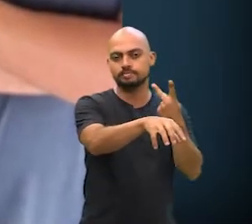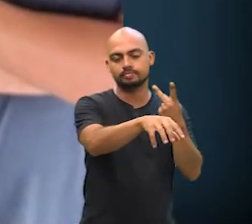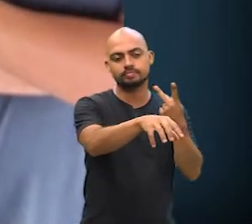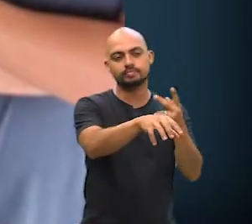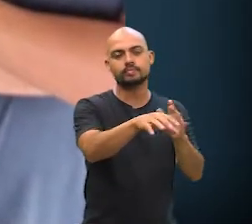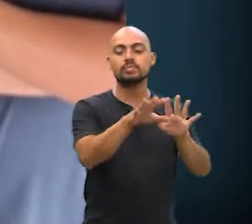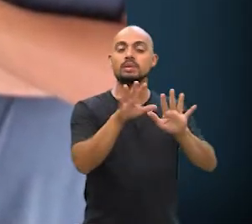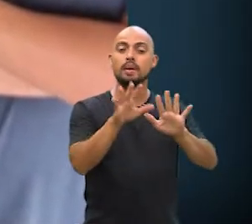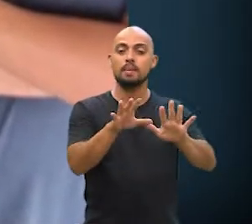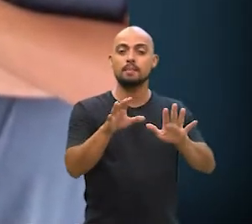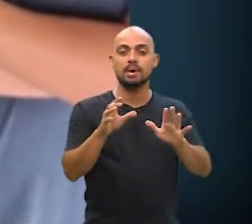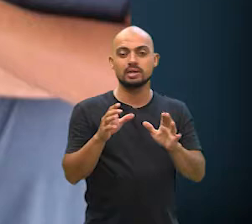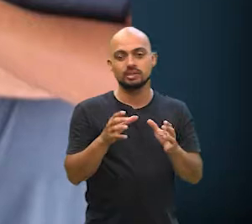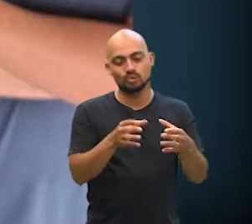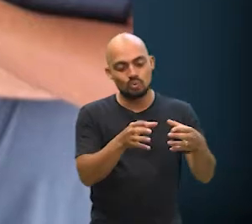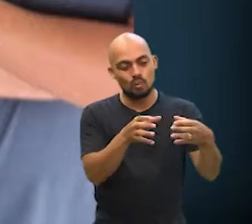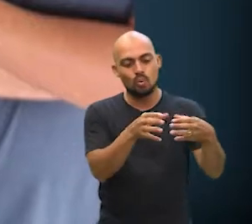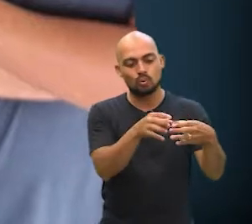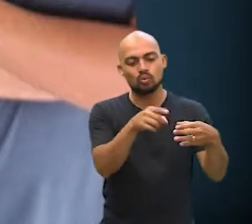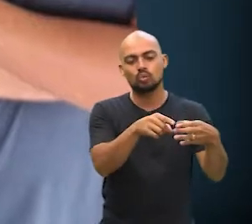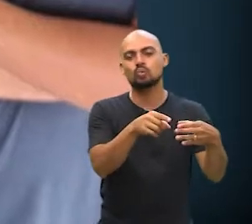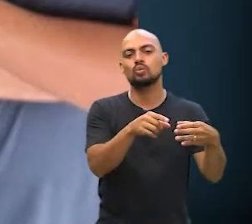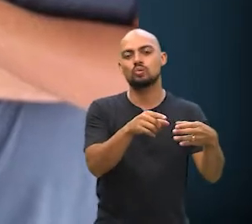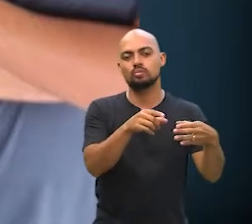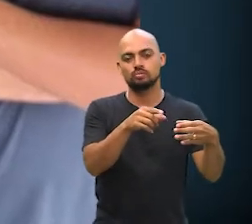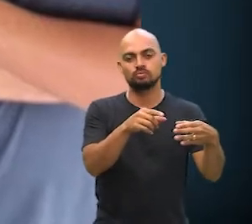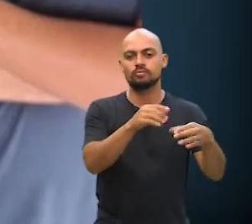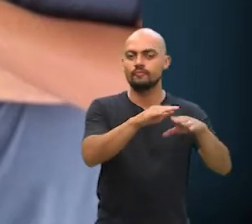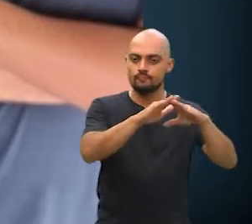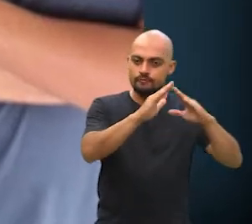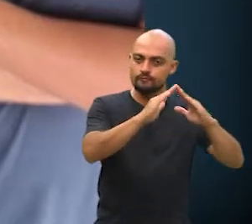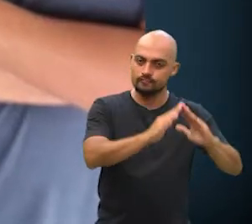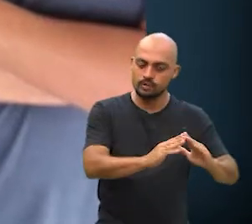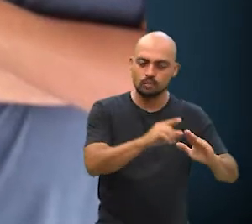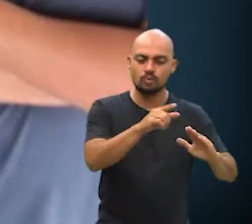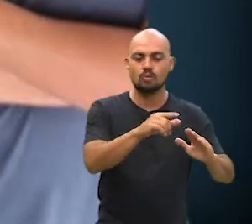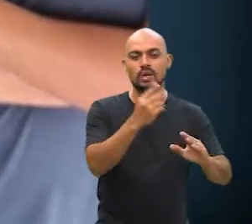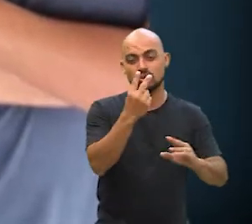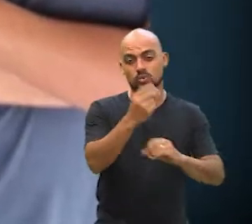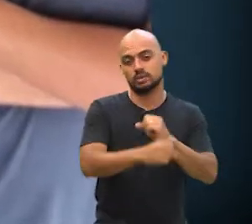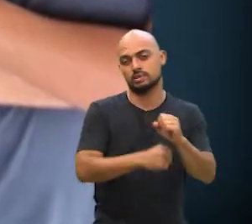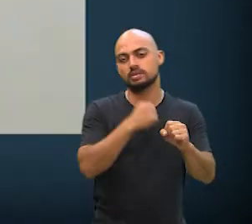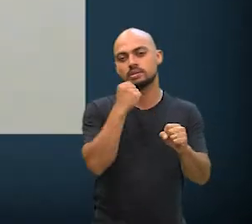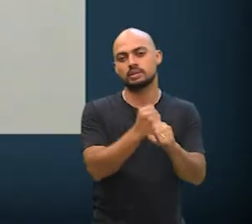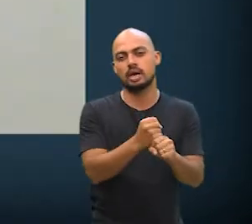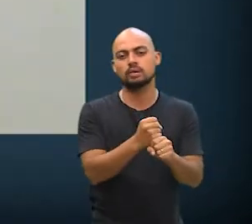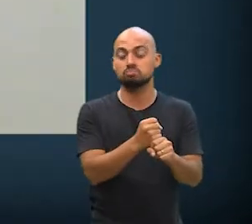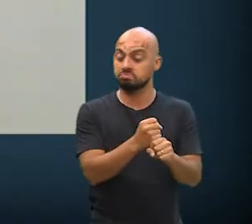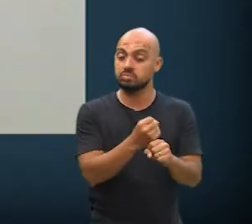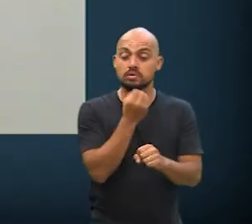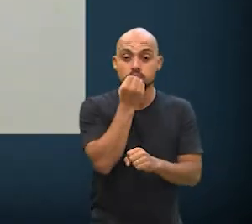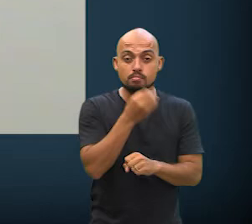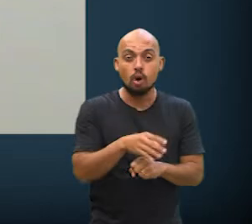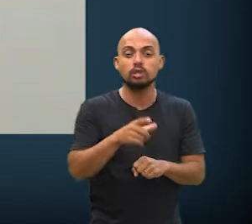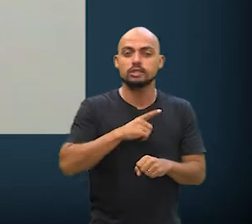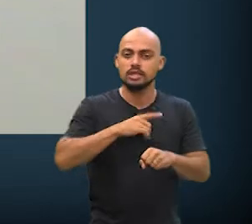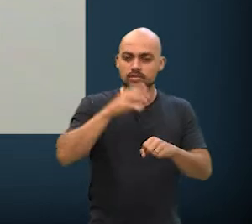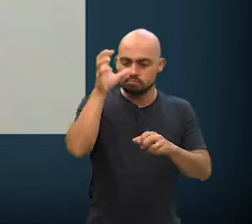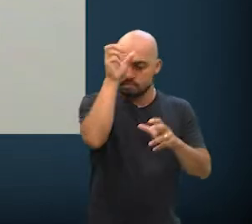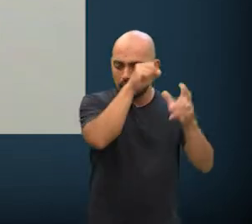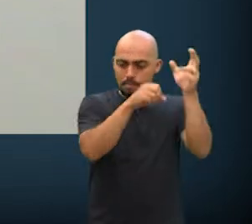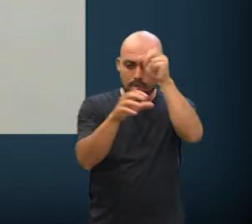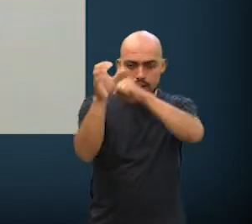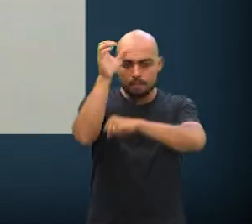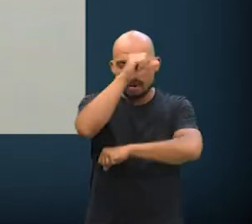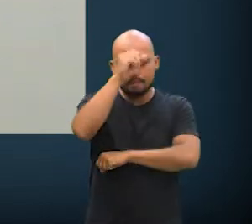mas o nosso time ficou todo lá estabelecido em Belo Horizonte. Foi um período muito rico, de muita aprendizagem, foi onde a